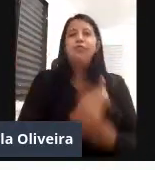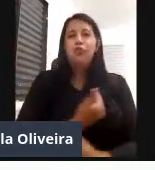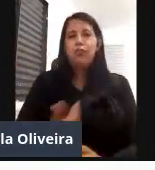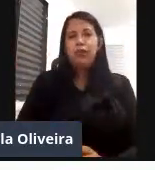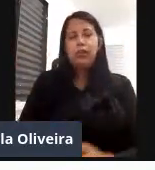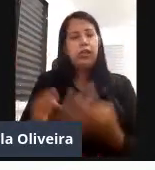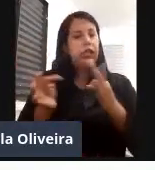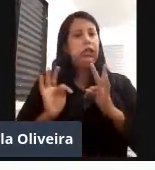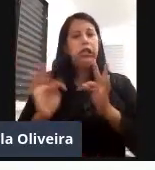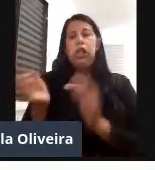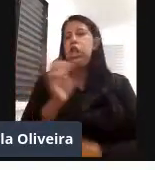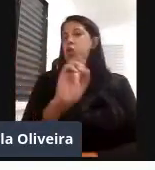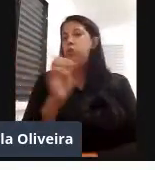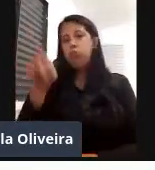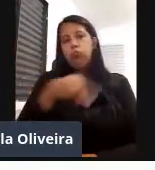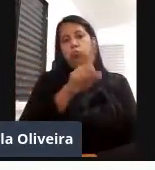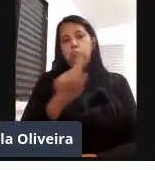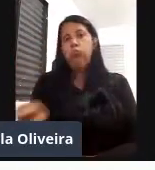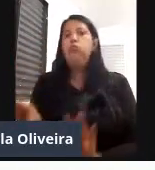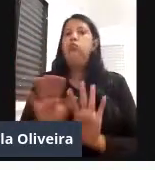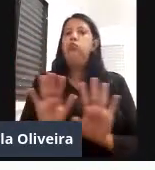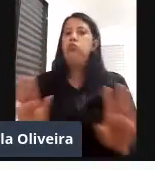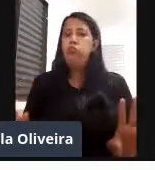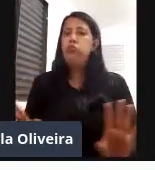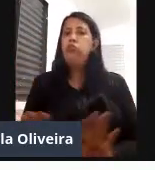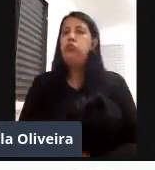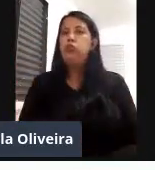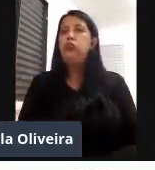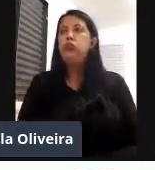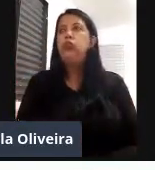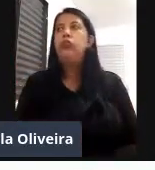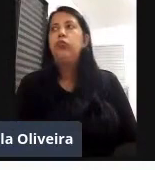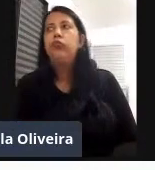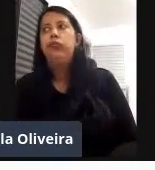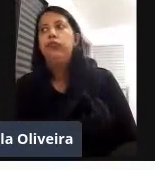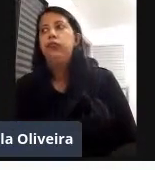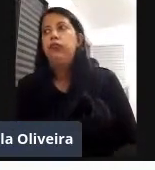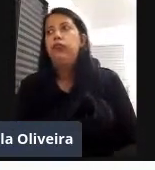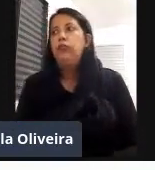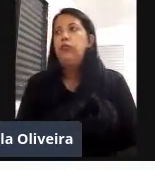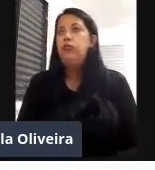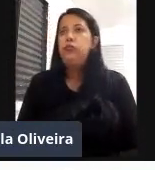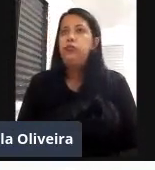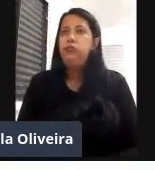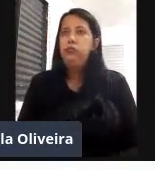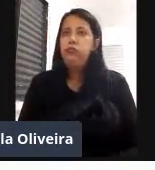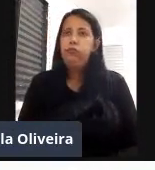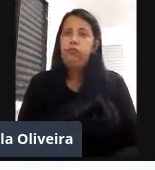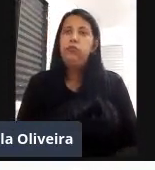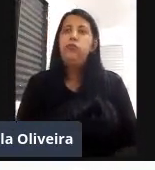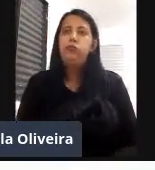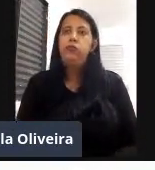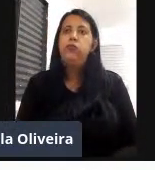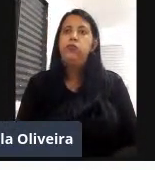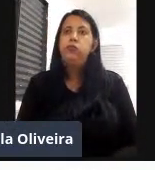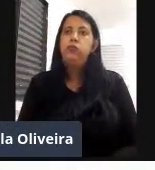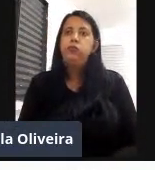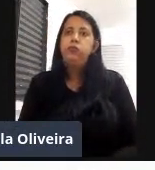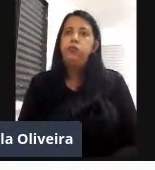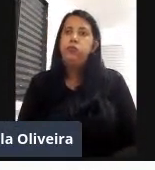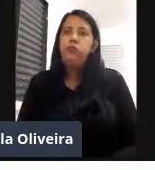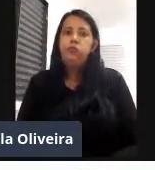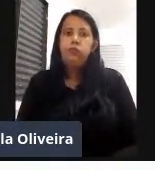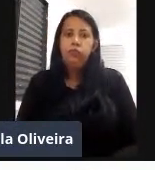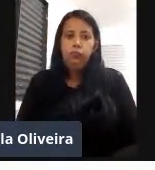primeira palavra, pero não tem a segunda, só tem a palavra dados governamentais e não tem tecnologia. E